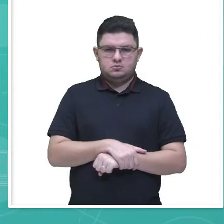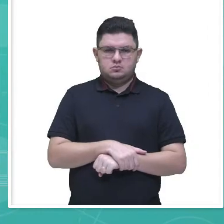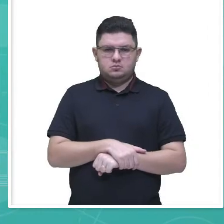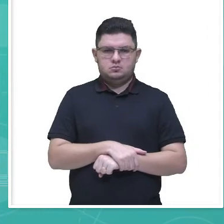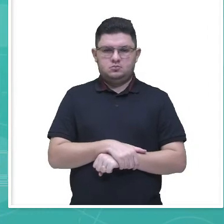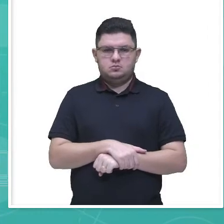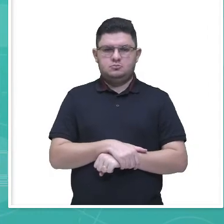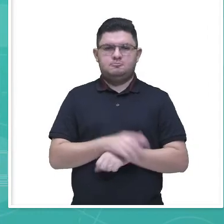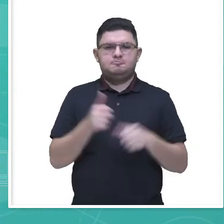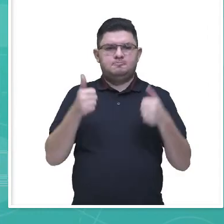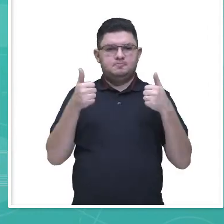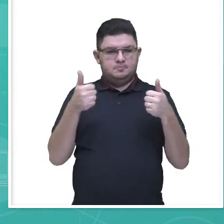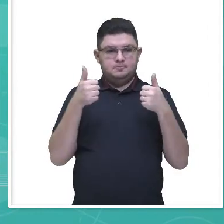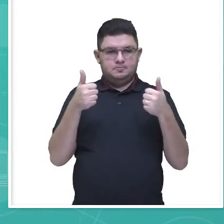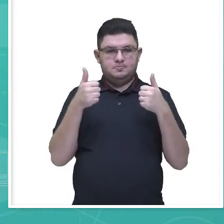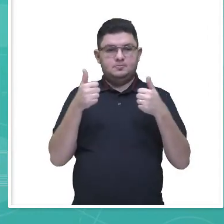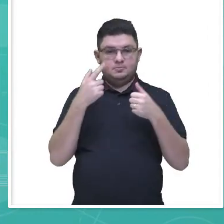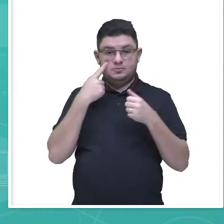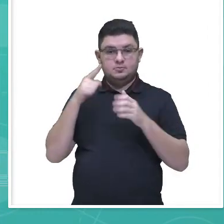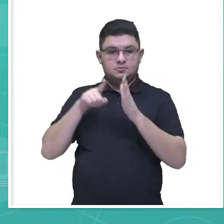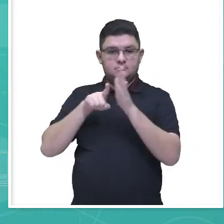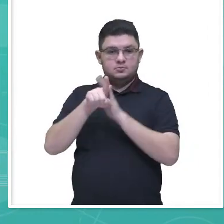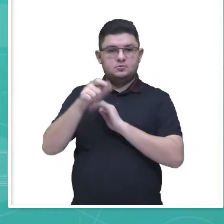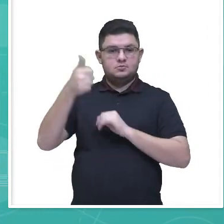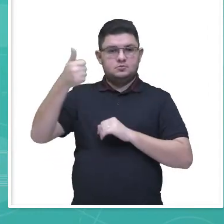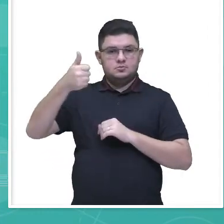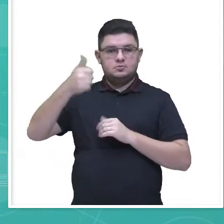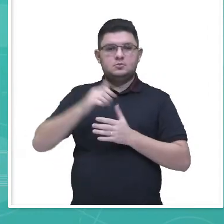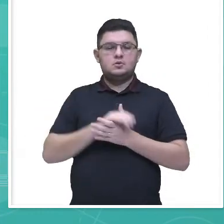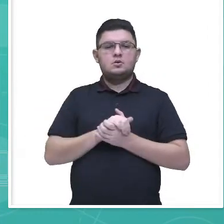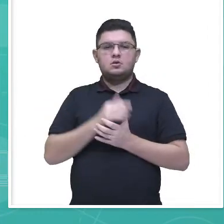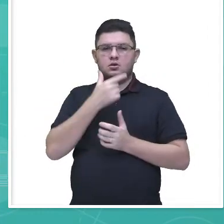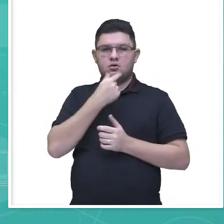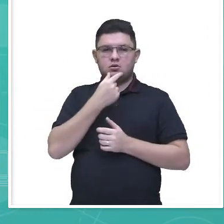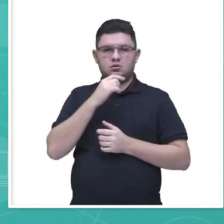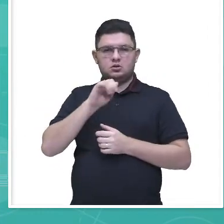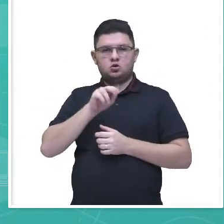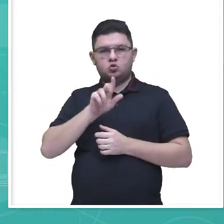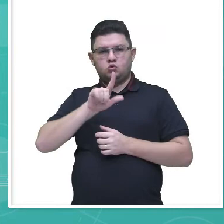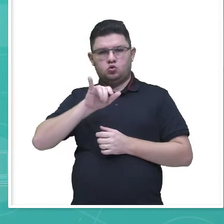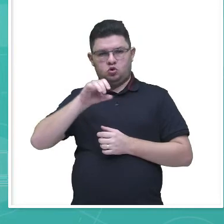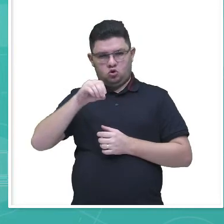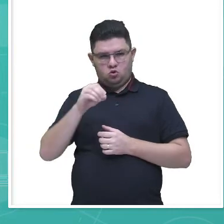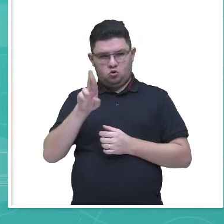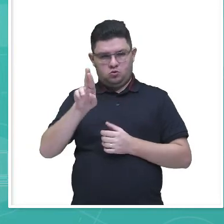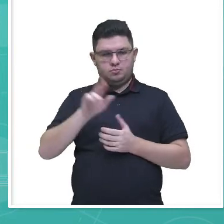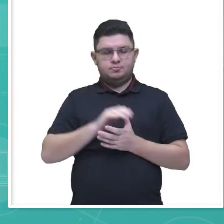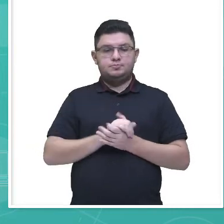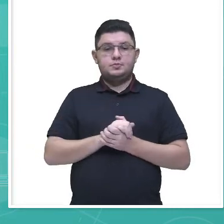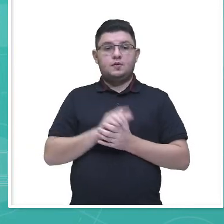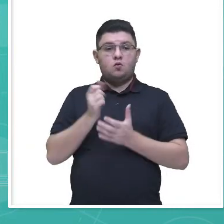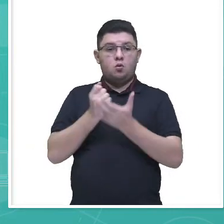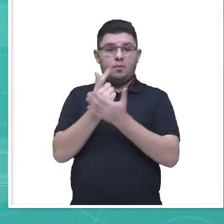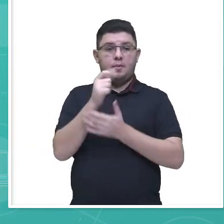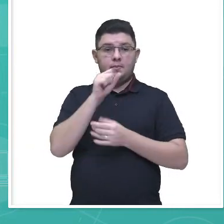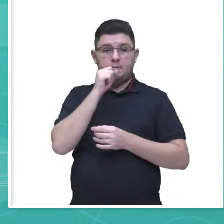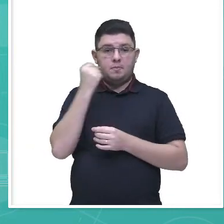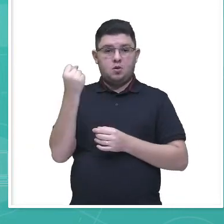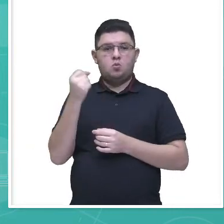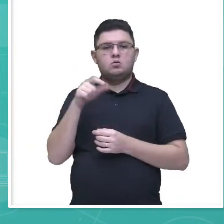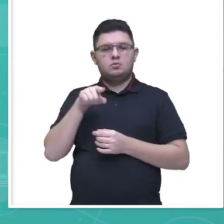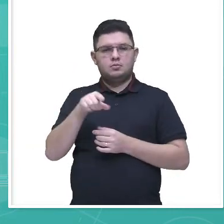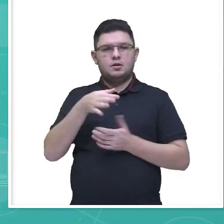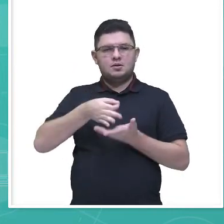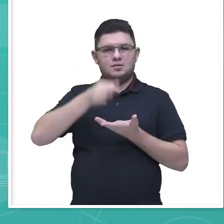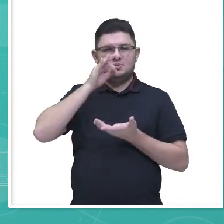Muito bem, a gente tem aí a nossa questão de número 1. Júnior foi comprar pães para o café da manhã. Cada pãozinho pesava 200